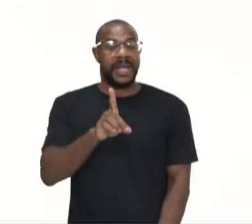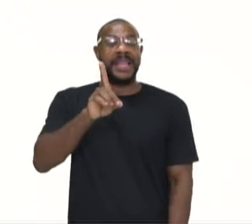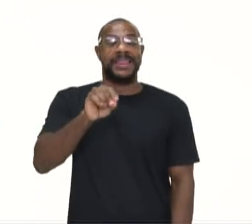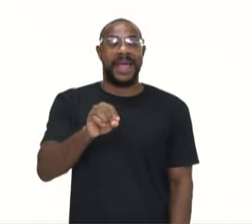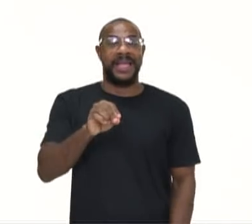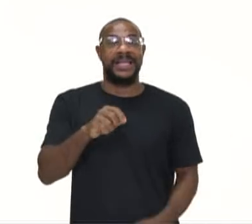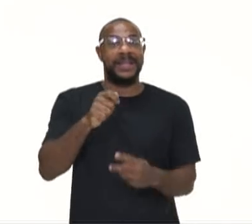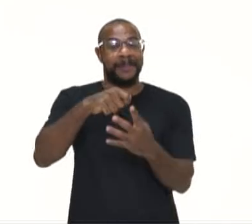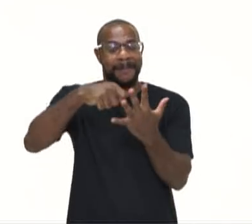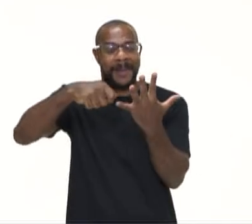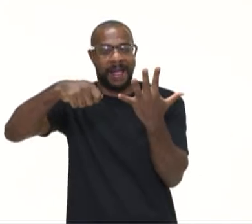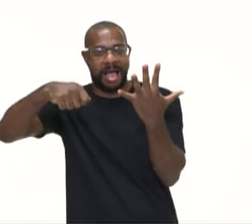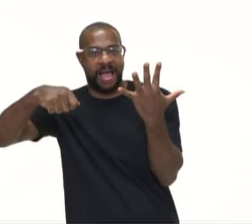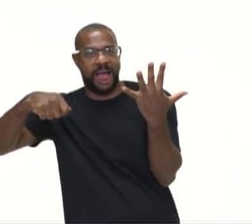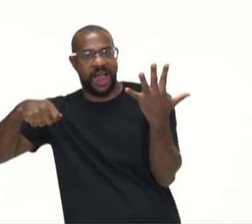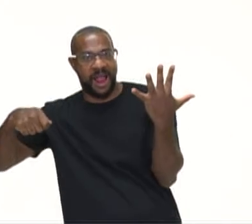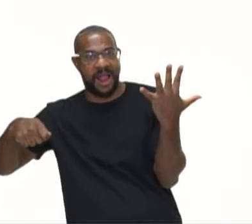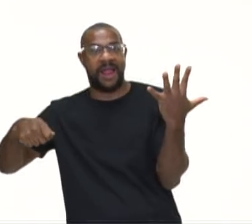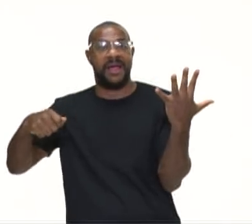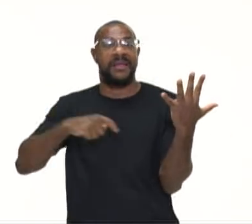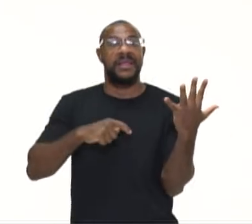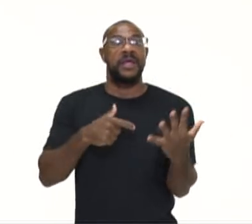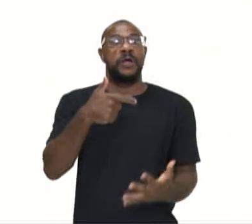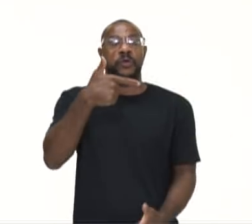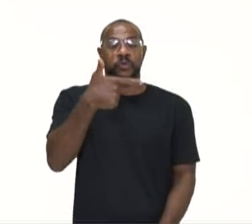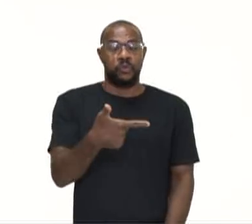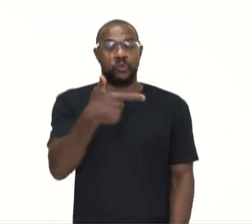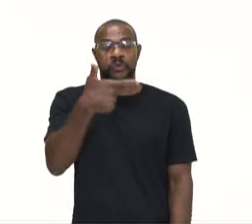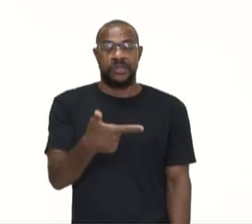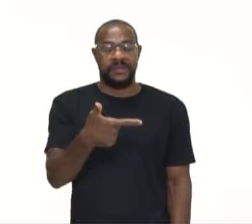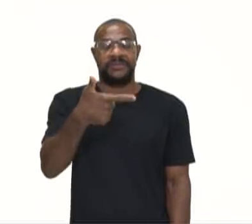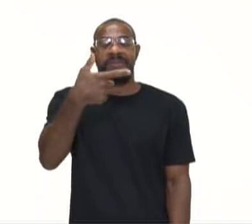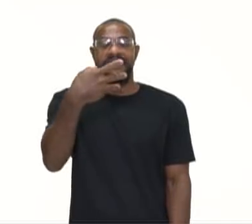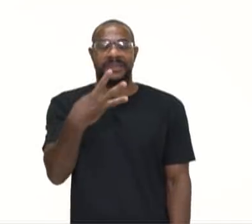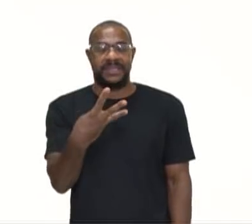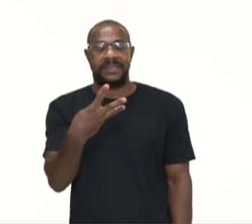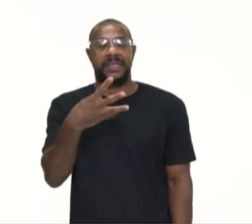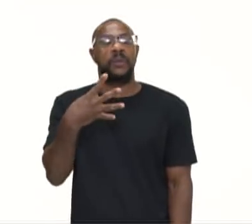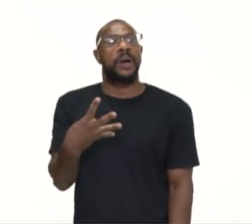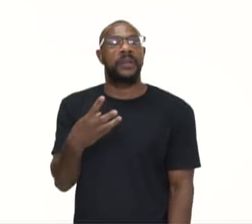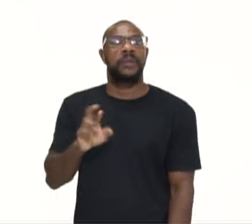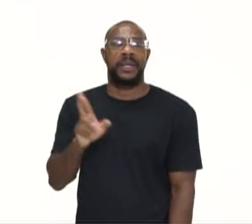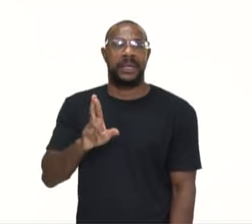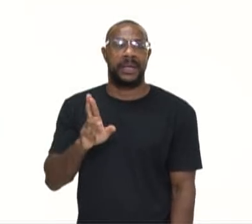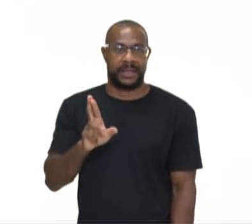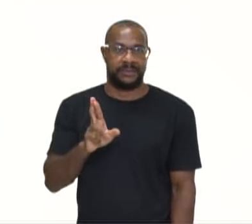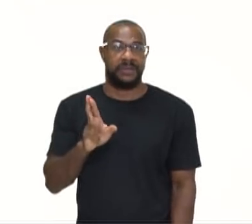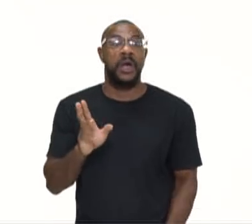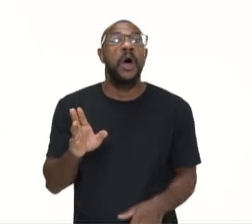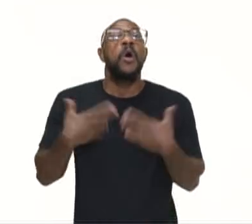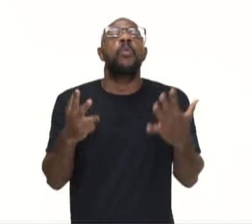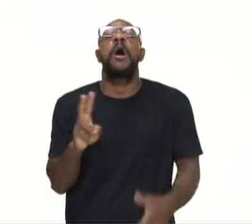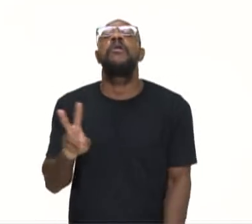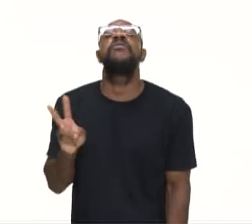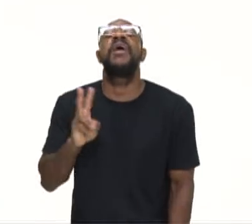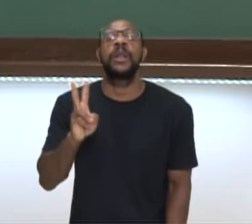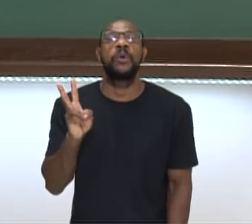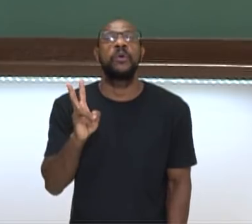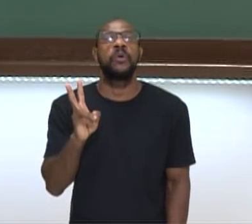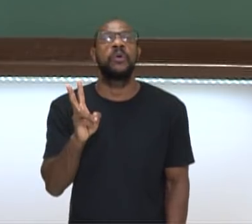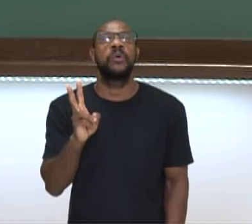novo montante foi de R$ 234. Qual o valor da quantia que foi